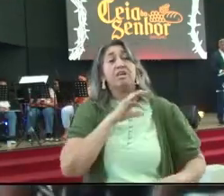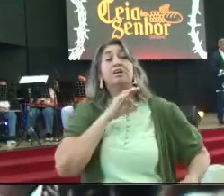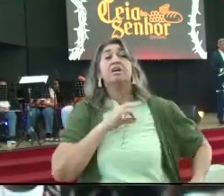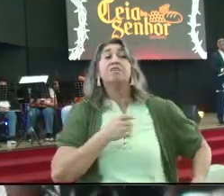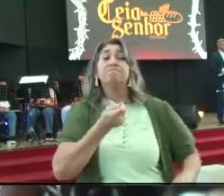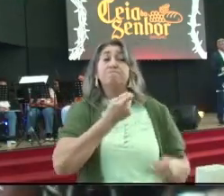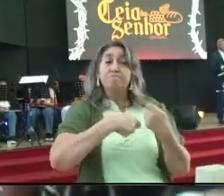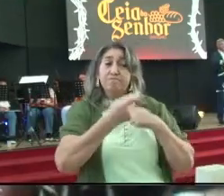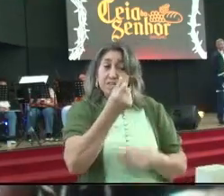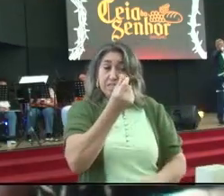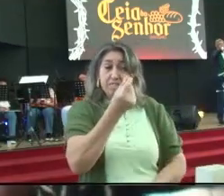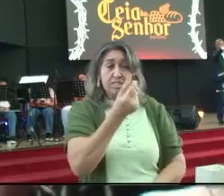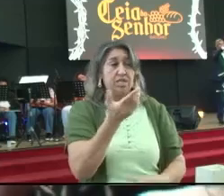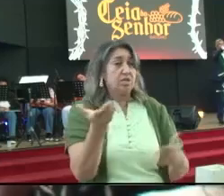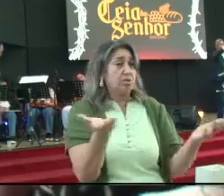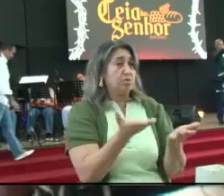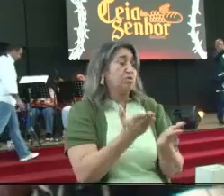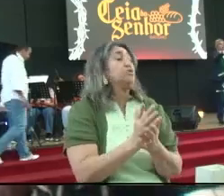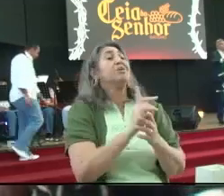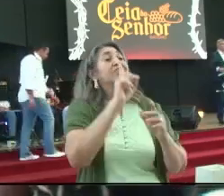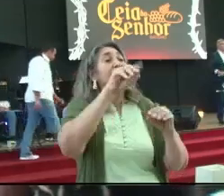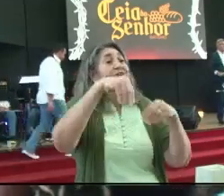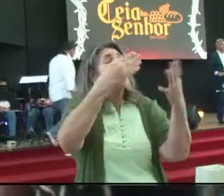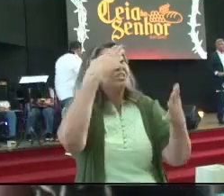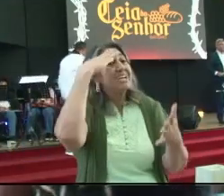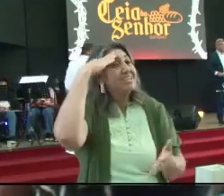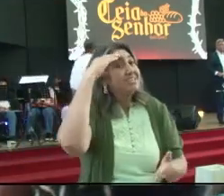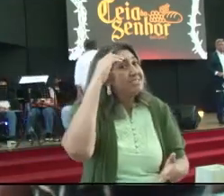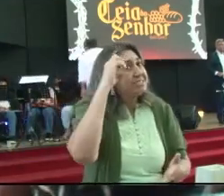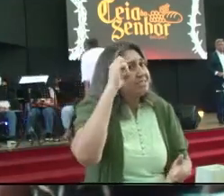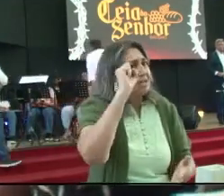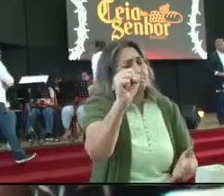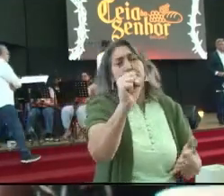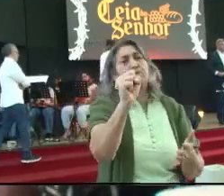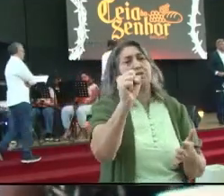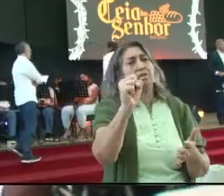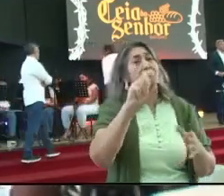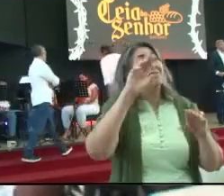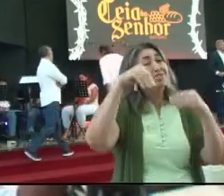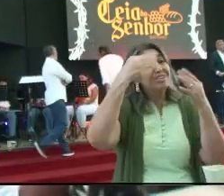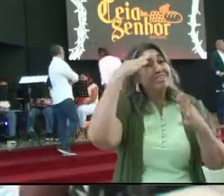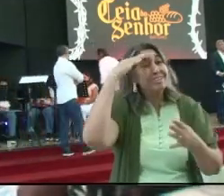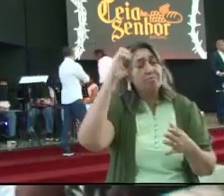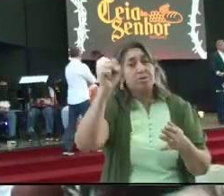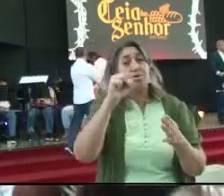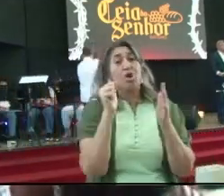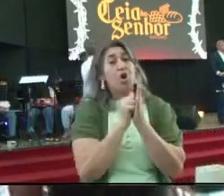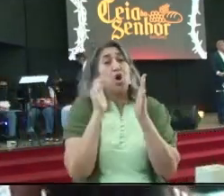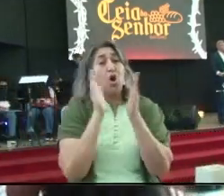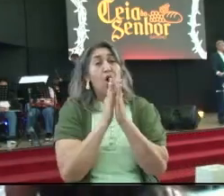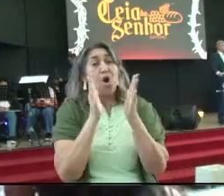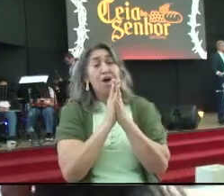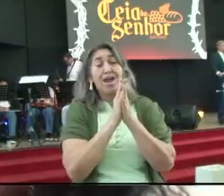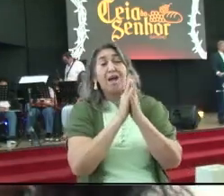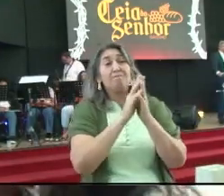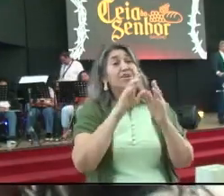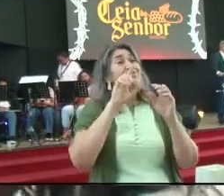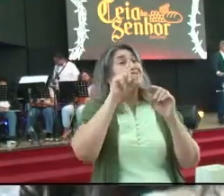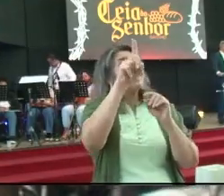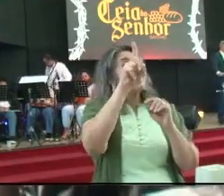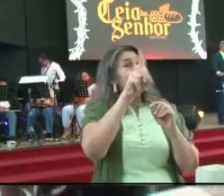Eu quero orar para que Deus te dê sabedoria. E eu quero orar para que você seja